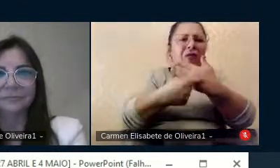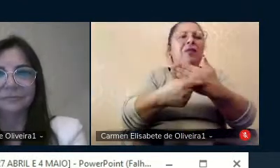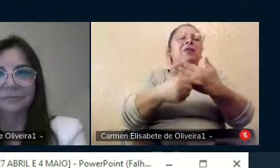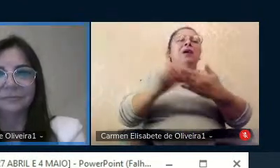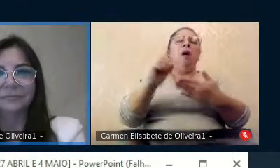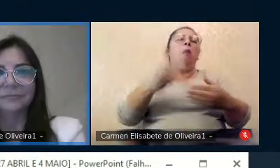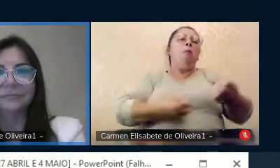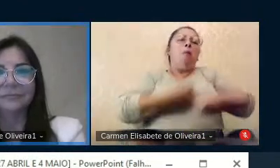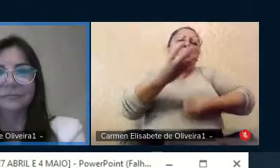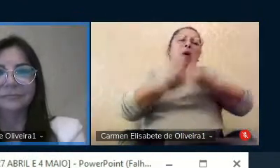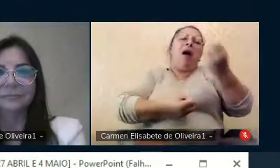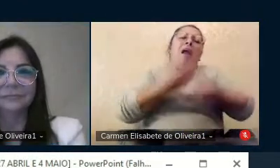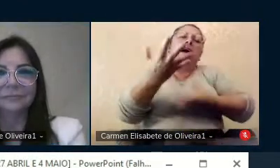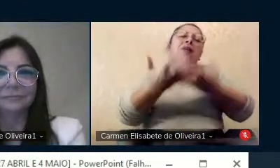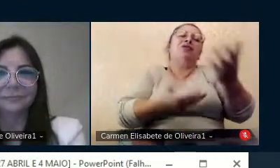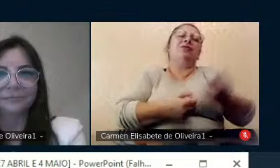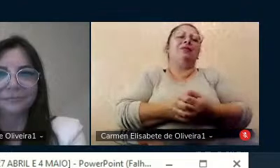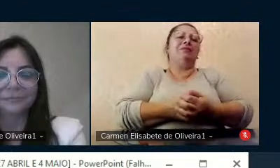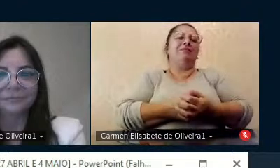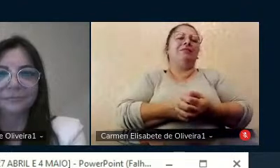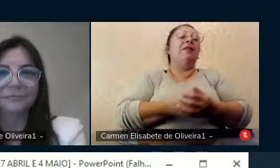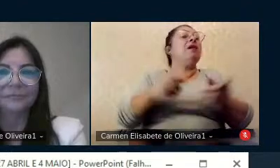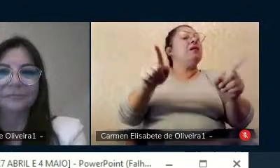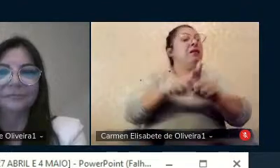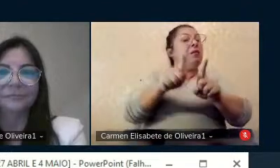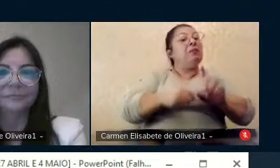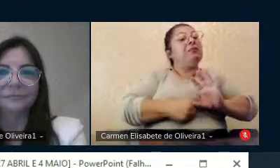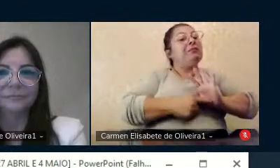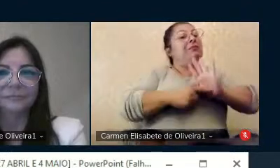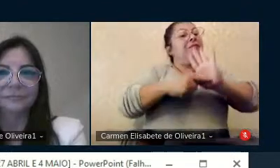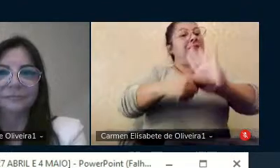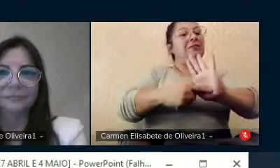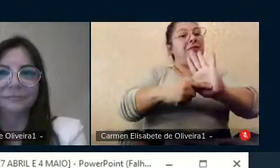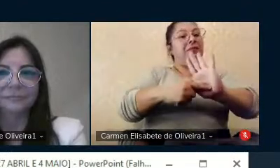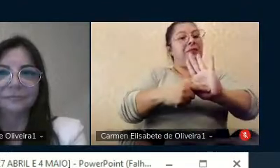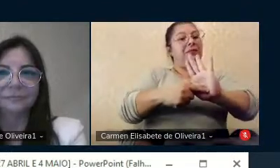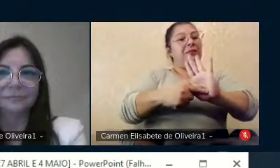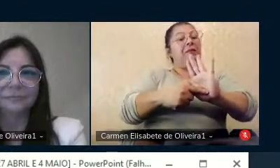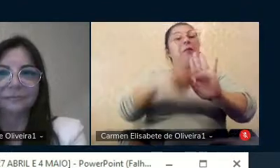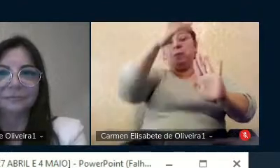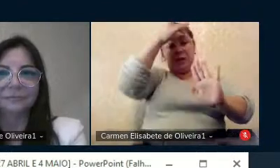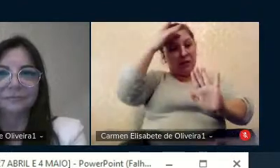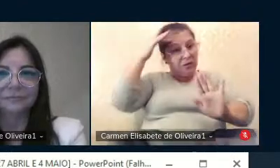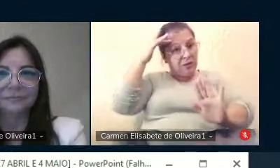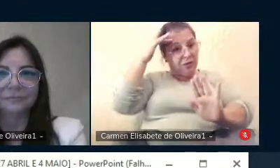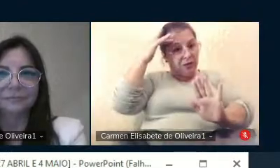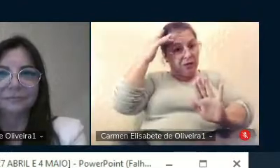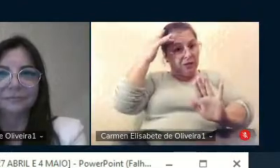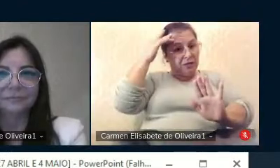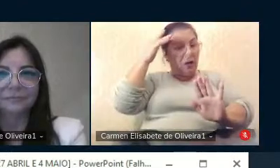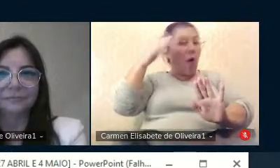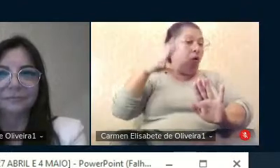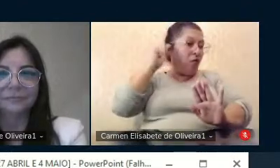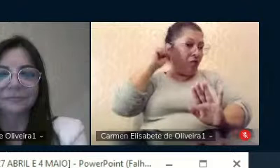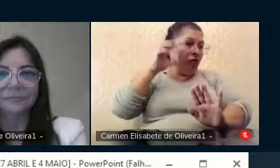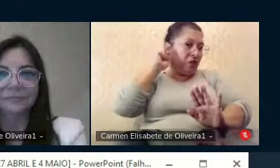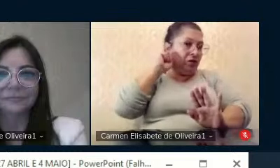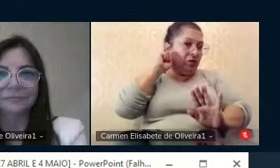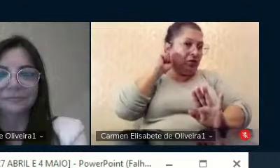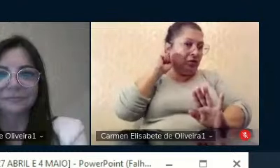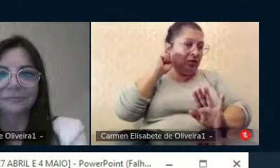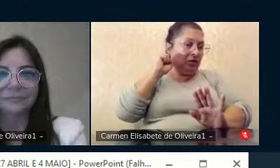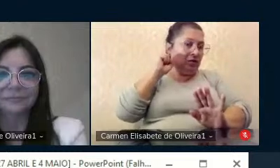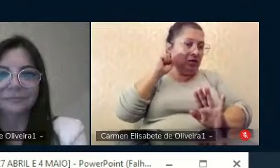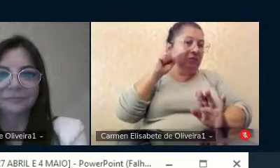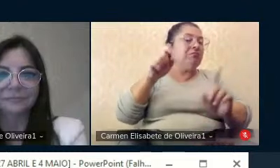e também para disseminar isso e para que as pessoas que não são surdas, que porventura